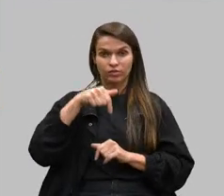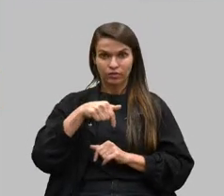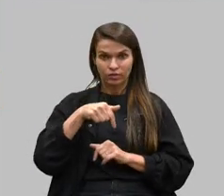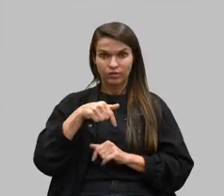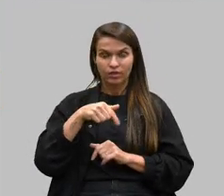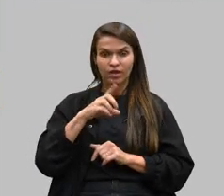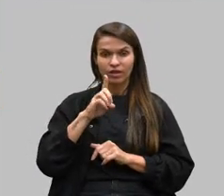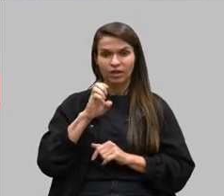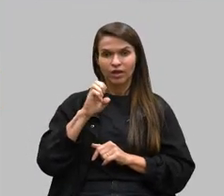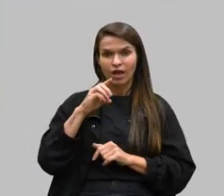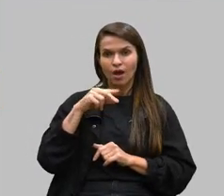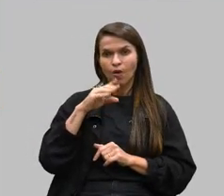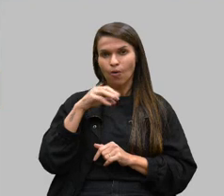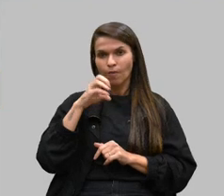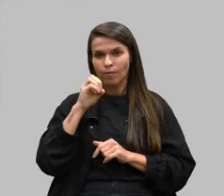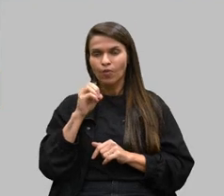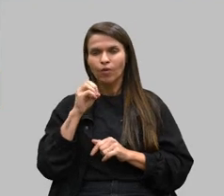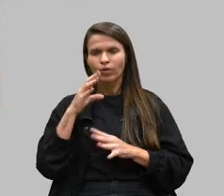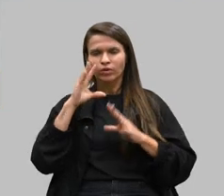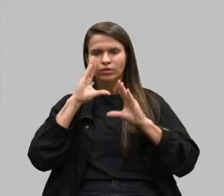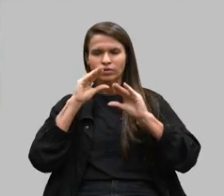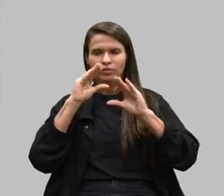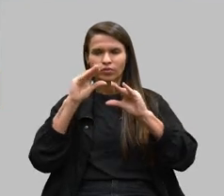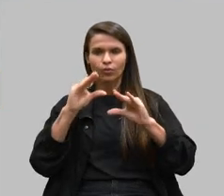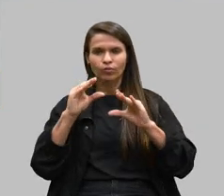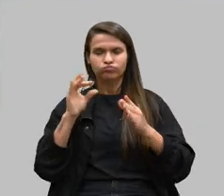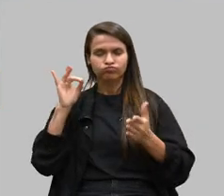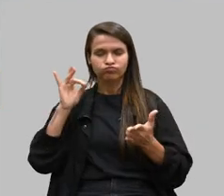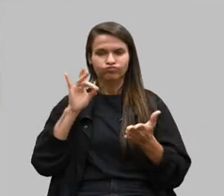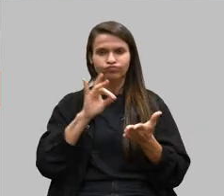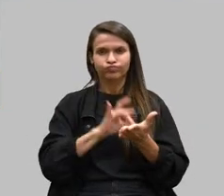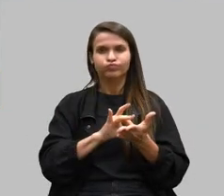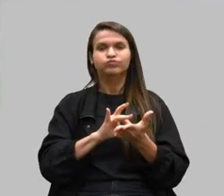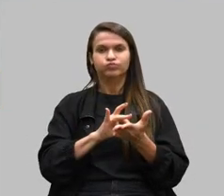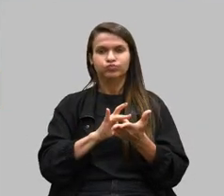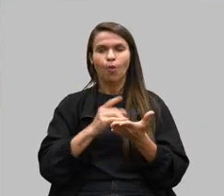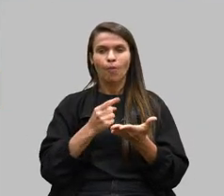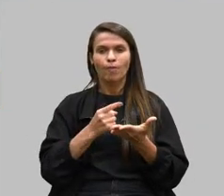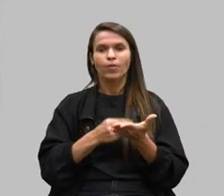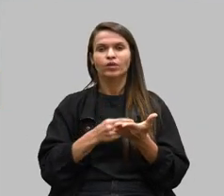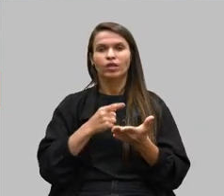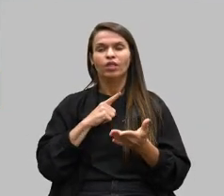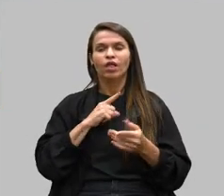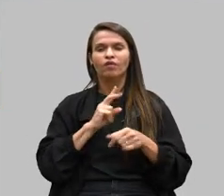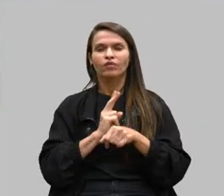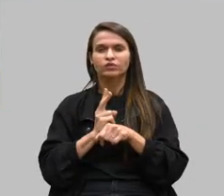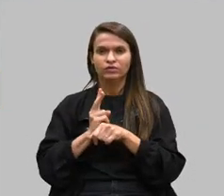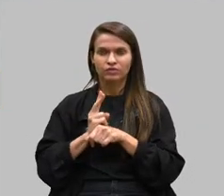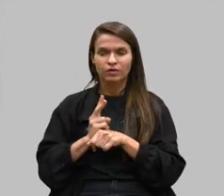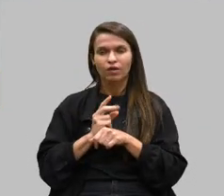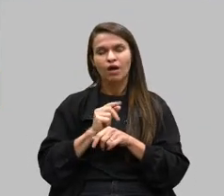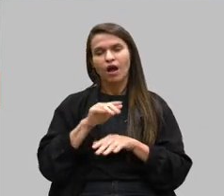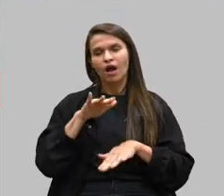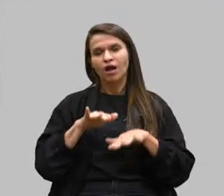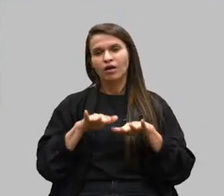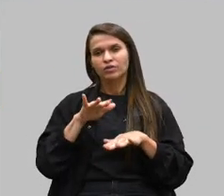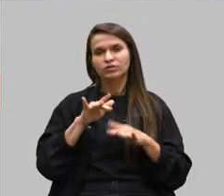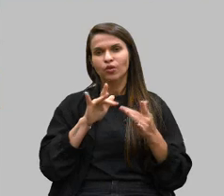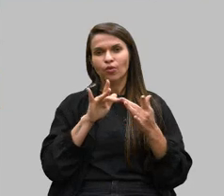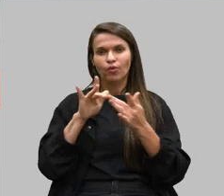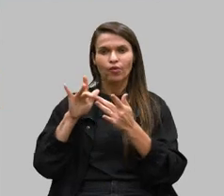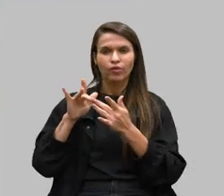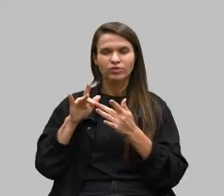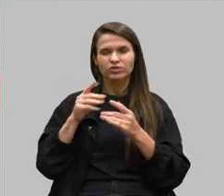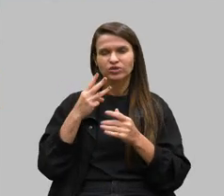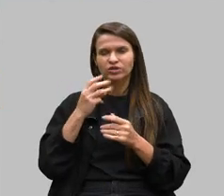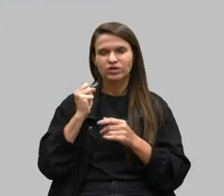tranquilidade do cumprimento e da fiscalização das obrigações previstas contratualmente talvez a deliberação o contrato da vli de 30